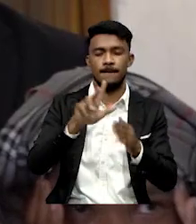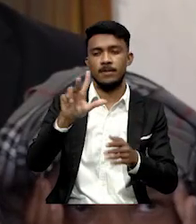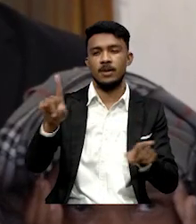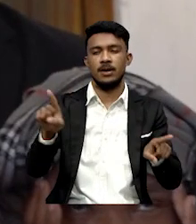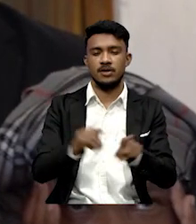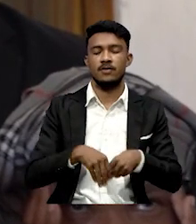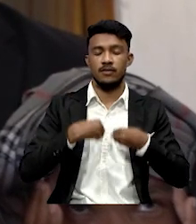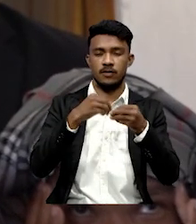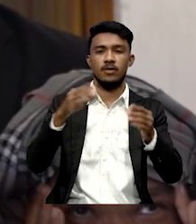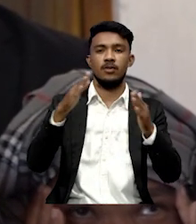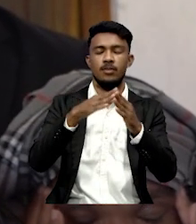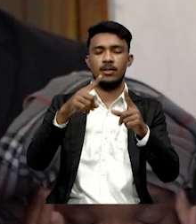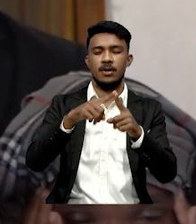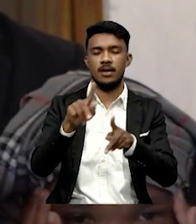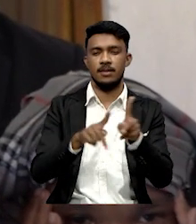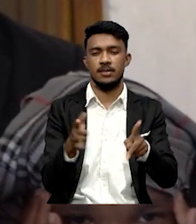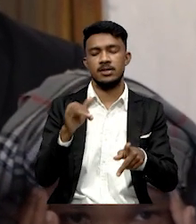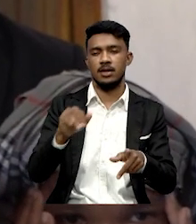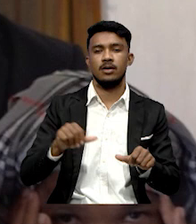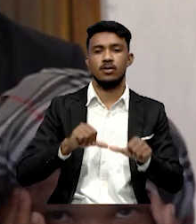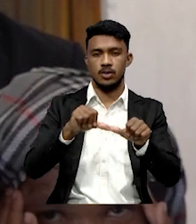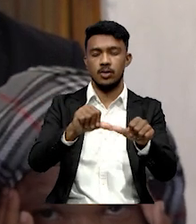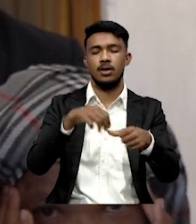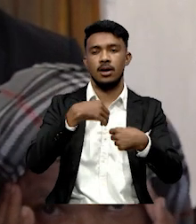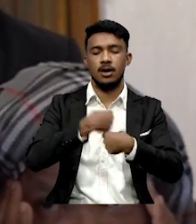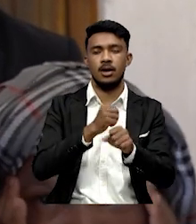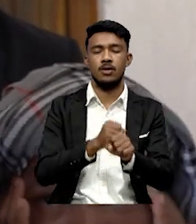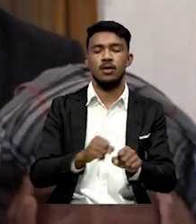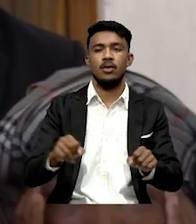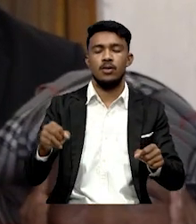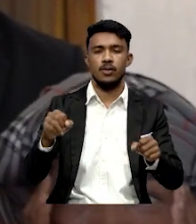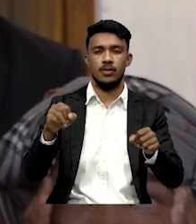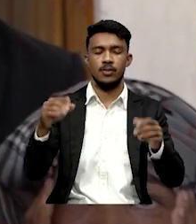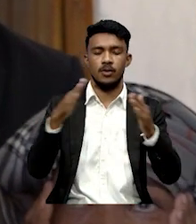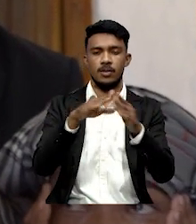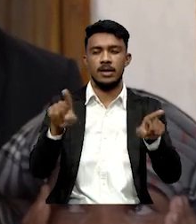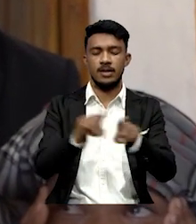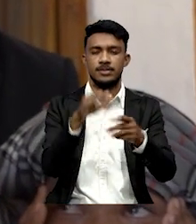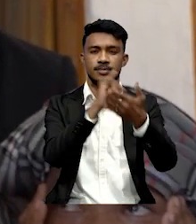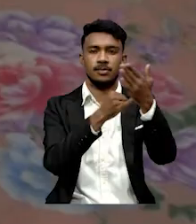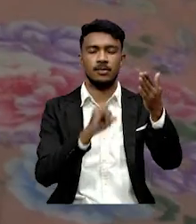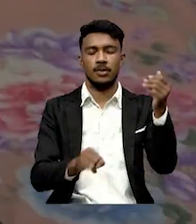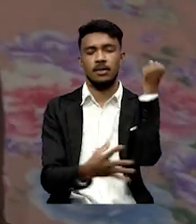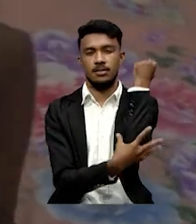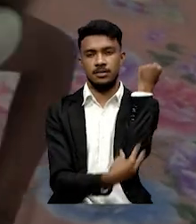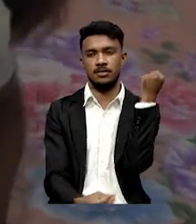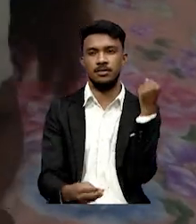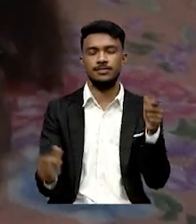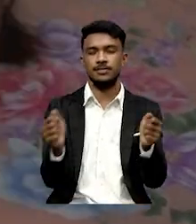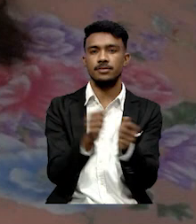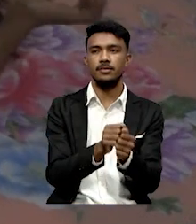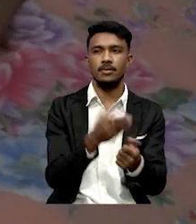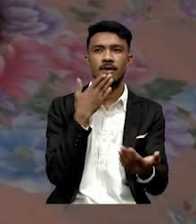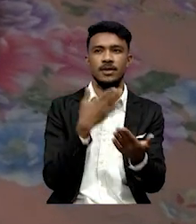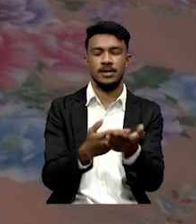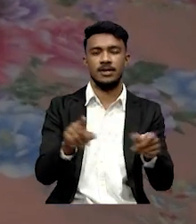uma ba tene povo sira primeiro continua hal na fate uma modelo hanesan né uma que bit like modelo hanesan né ho quantidade